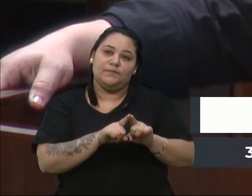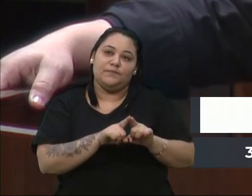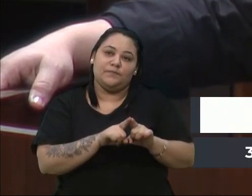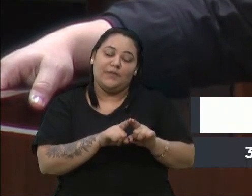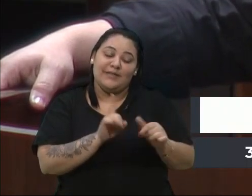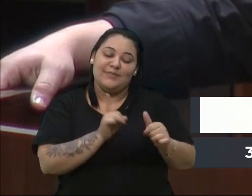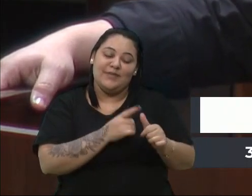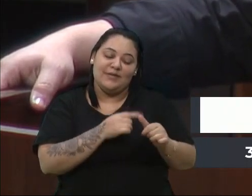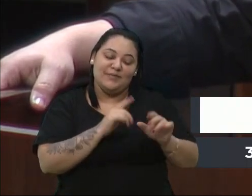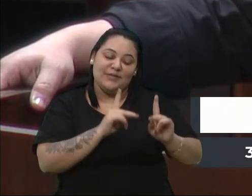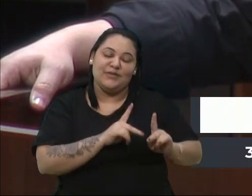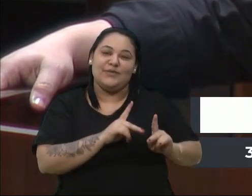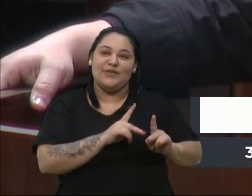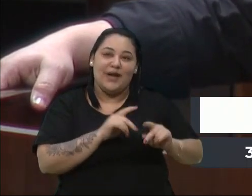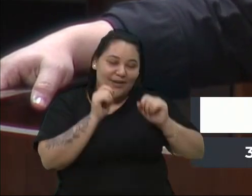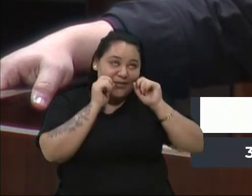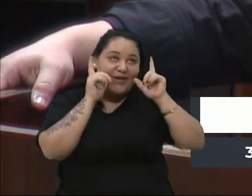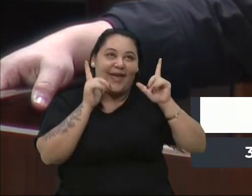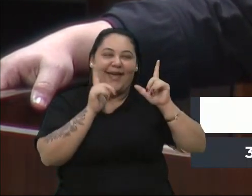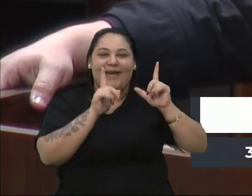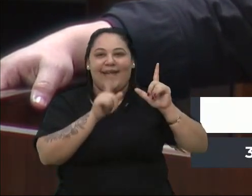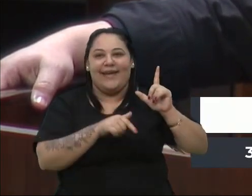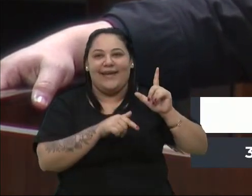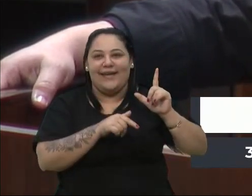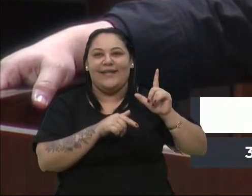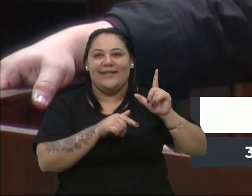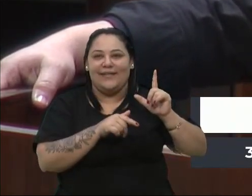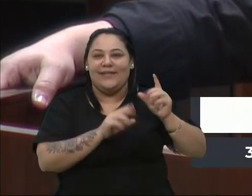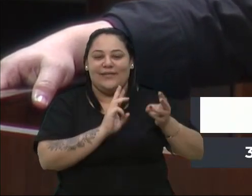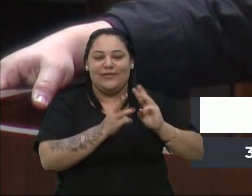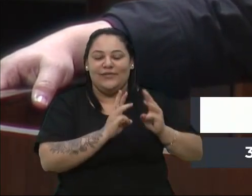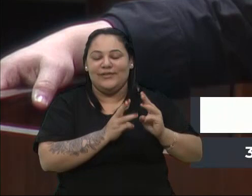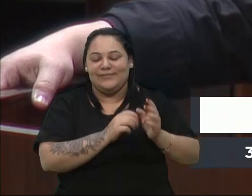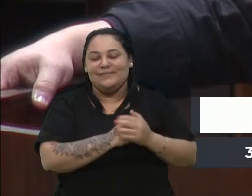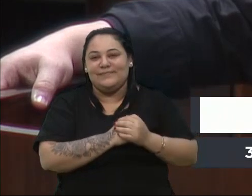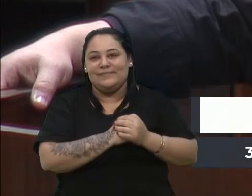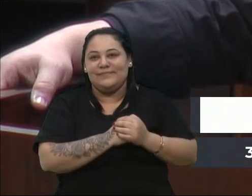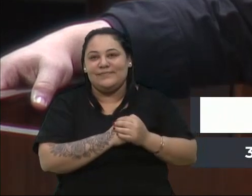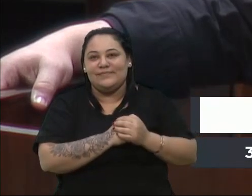pessoas a acordar em Caxias do Sul é o transporte, é